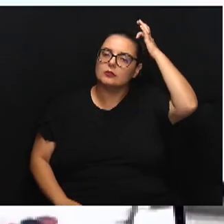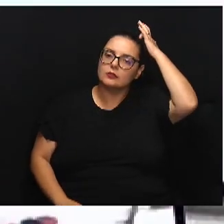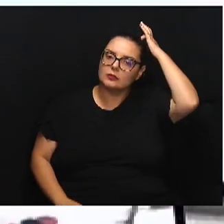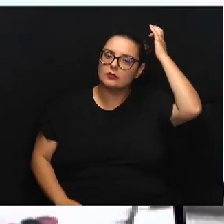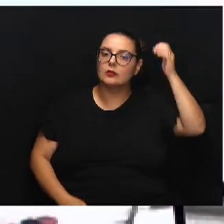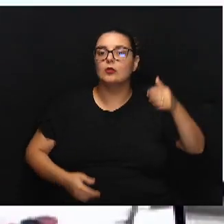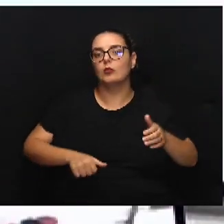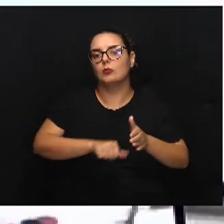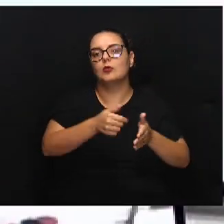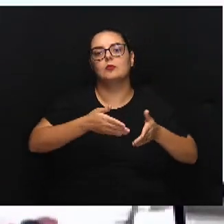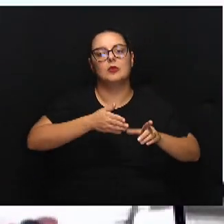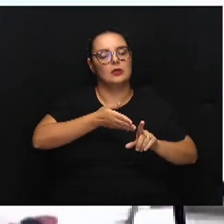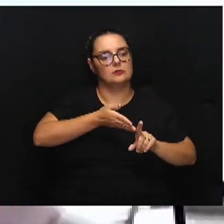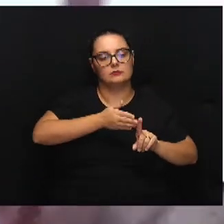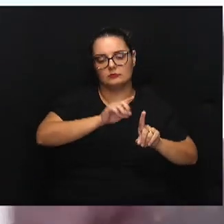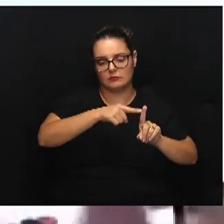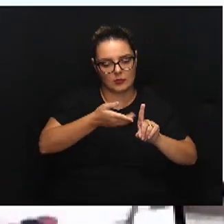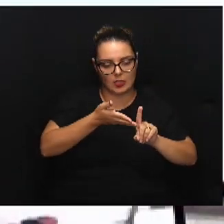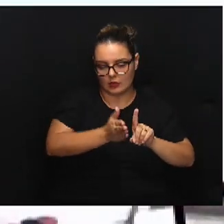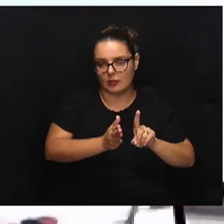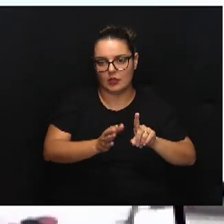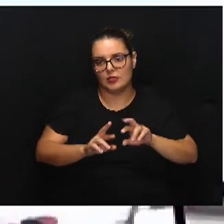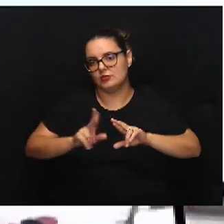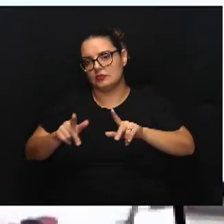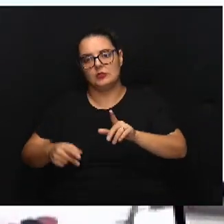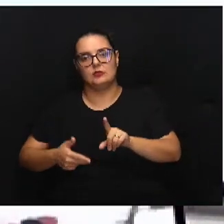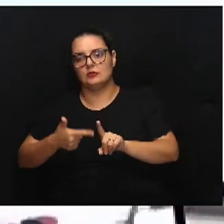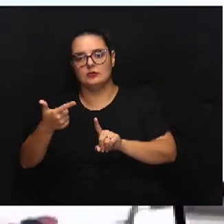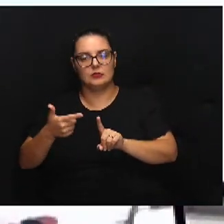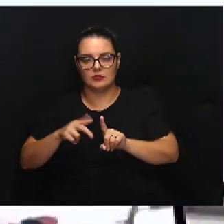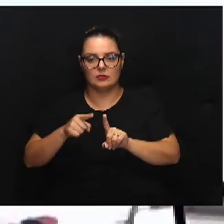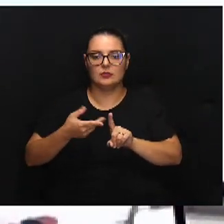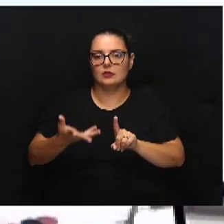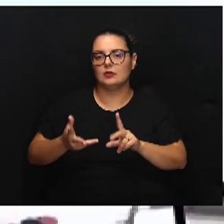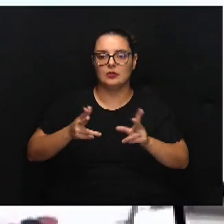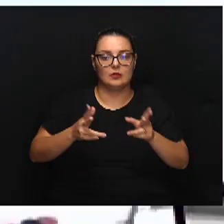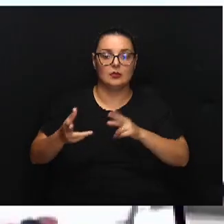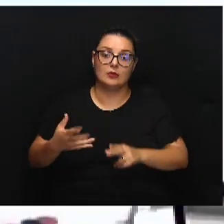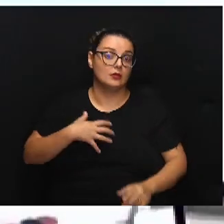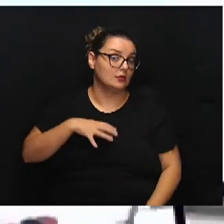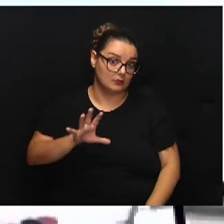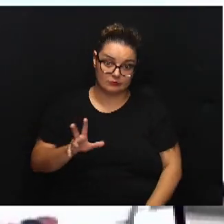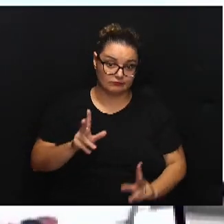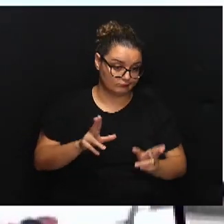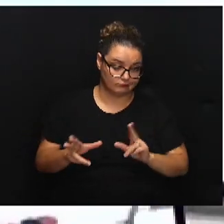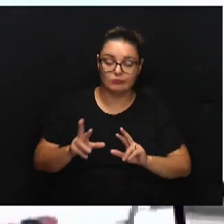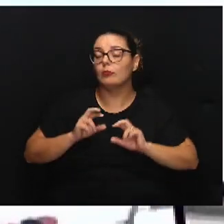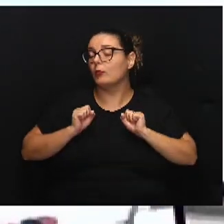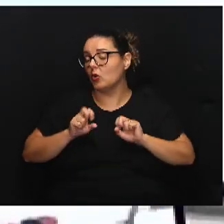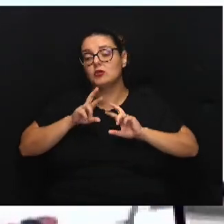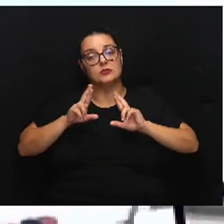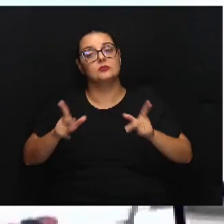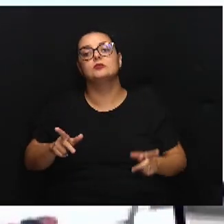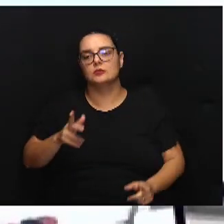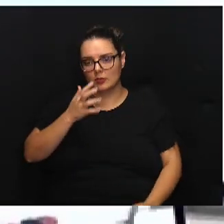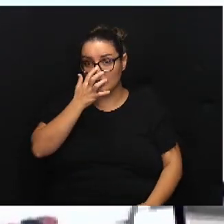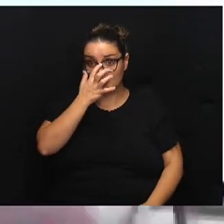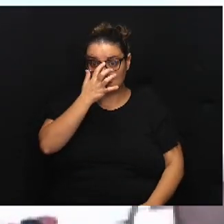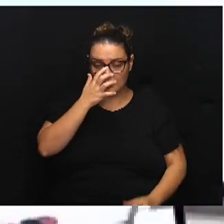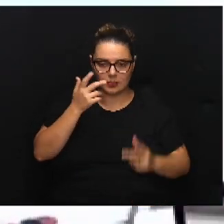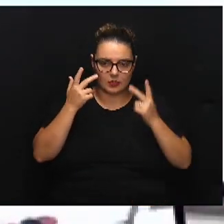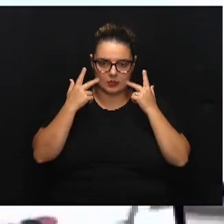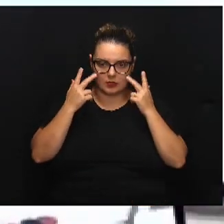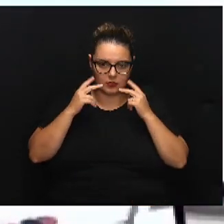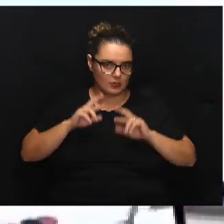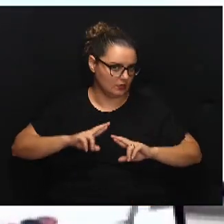do segundo, mas também não é porque no primeiro parto meu foi assim que o segundo será exatamente assim também. É muito comum que sejam